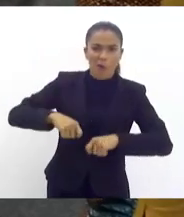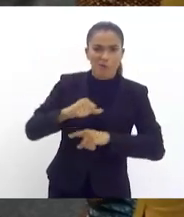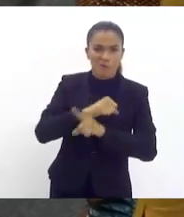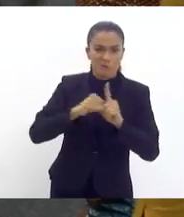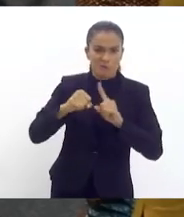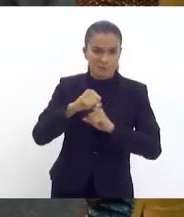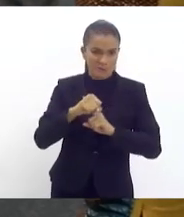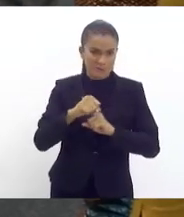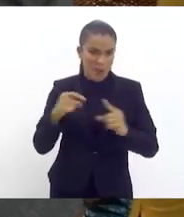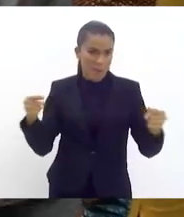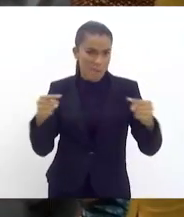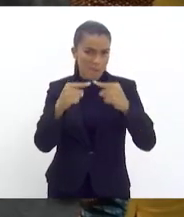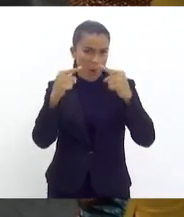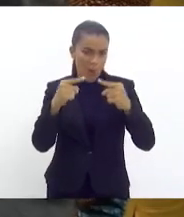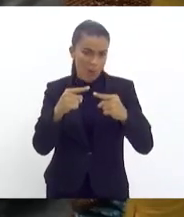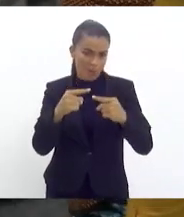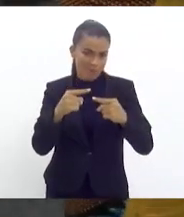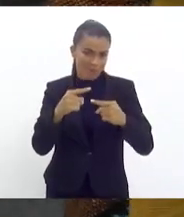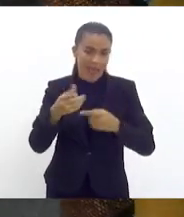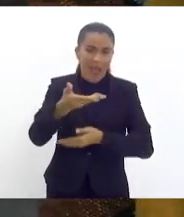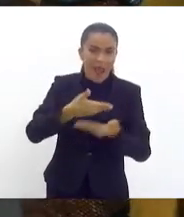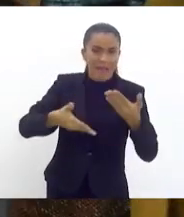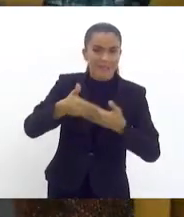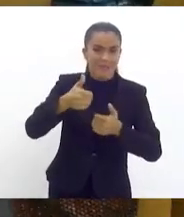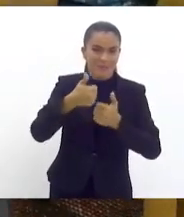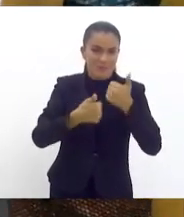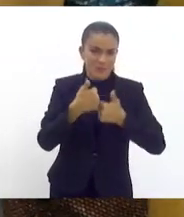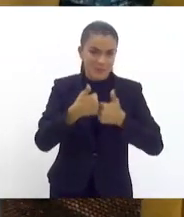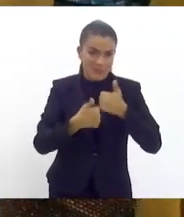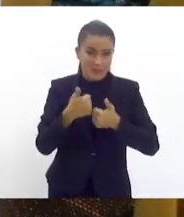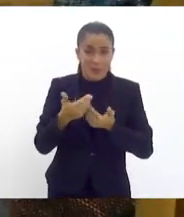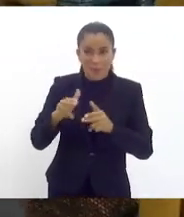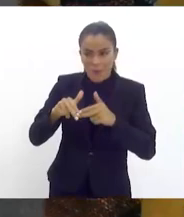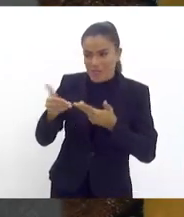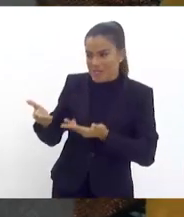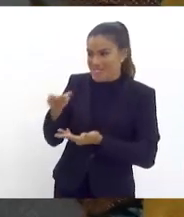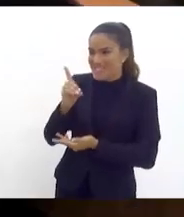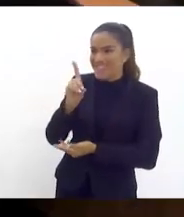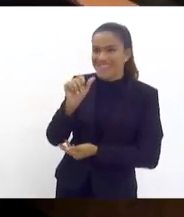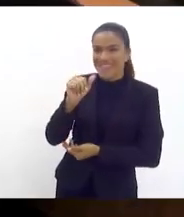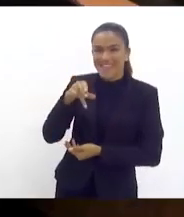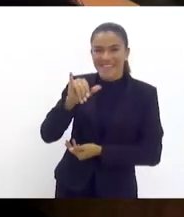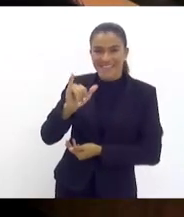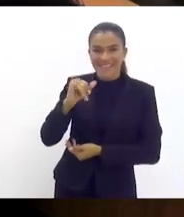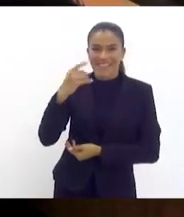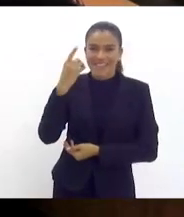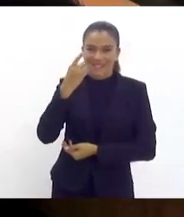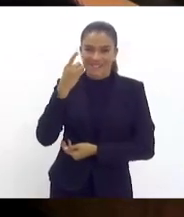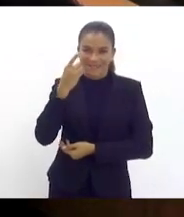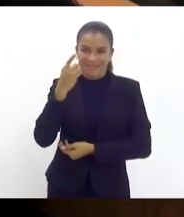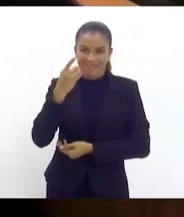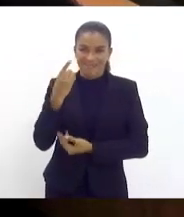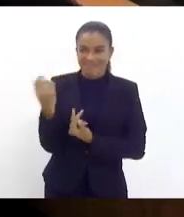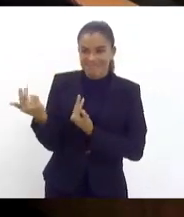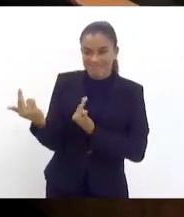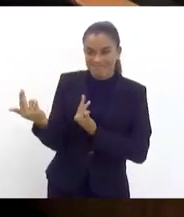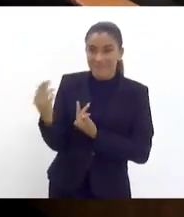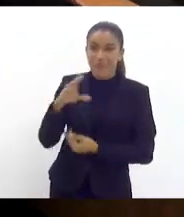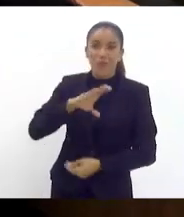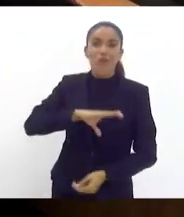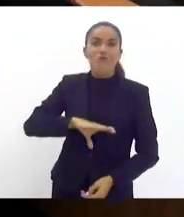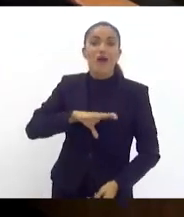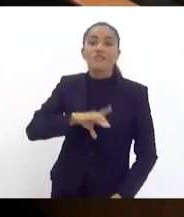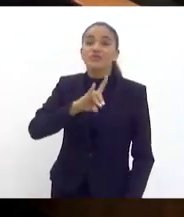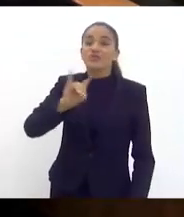apropriadas ao convívio esportivo. Por isso, deputada Dani, que é vascaína como eu, né, o Vasco, no